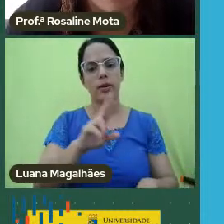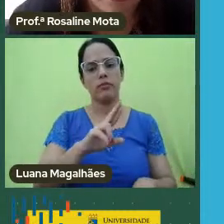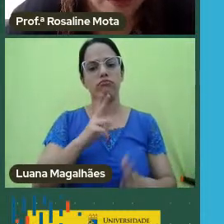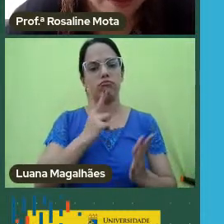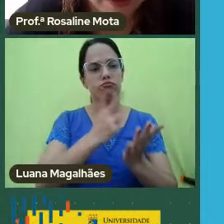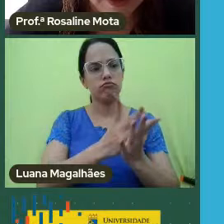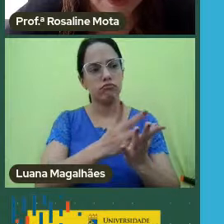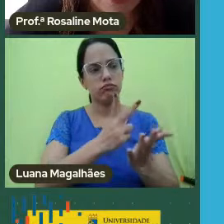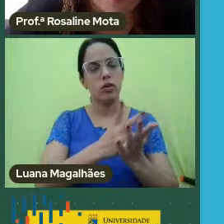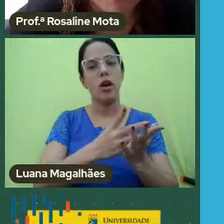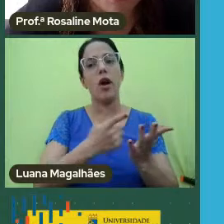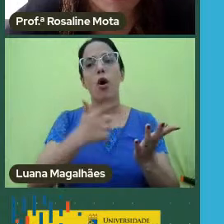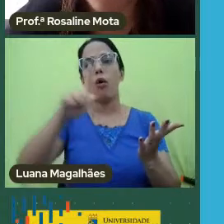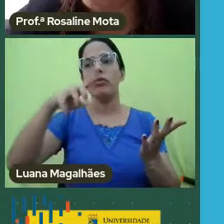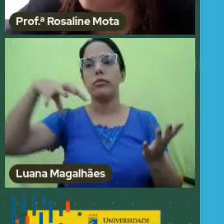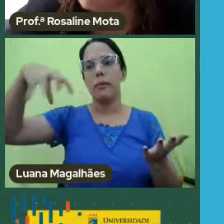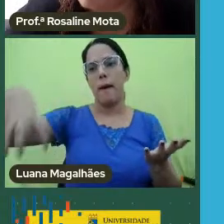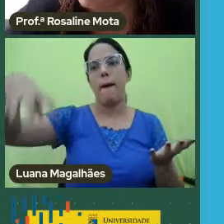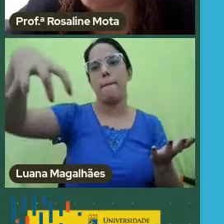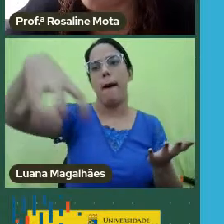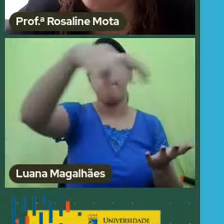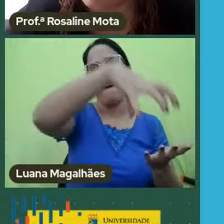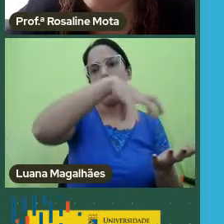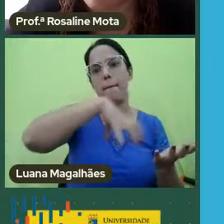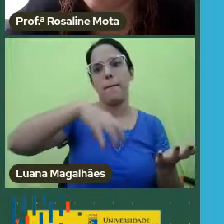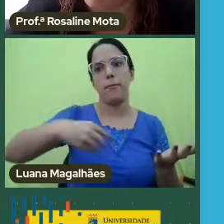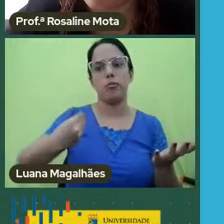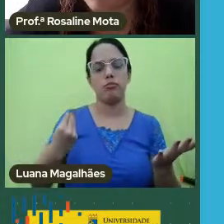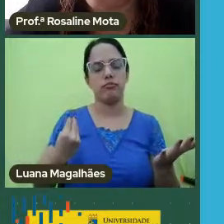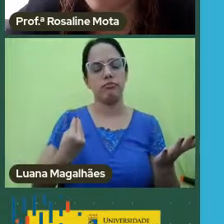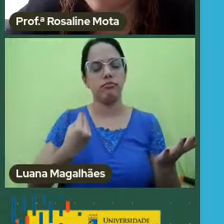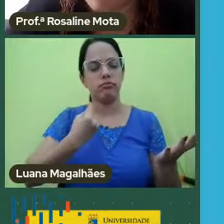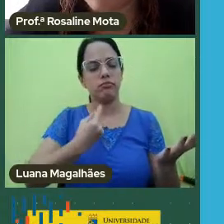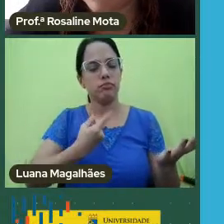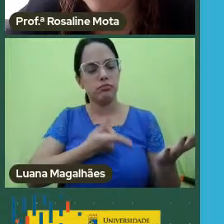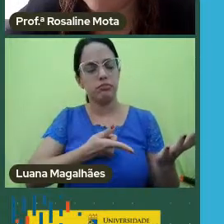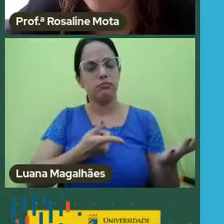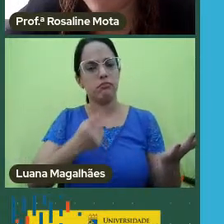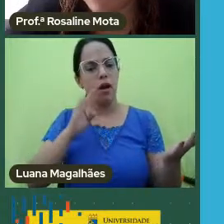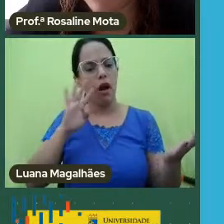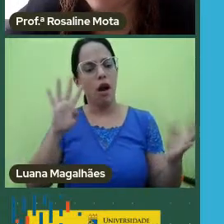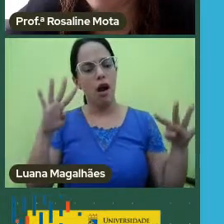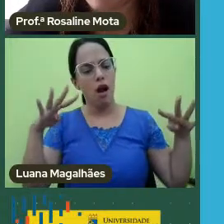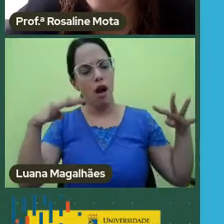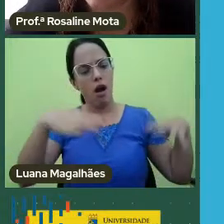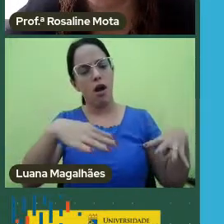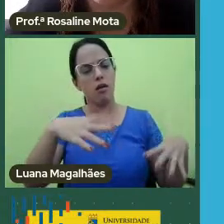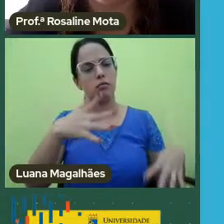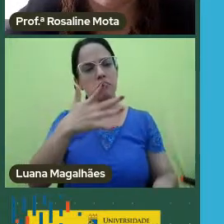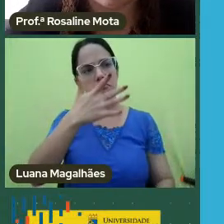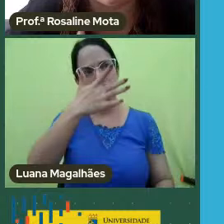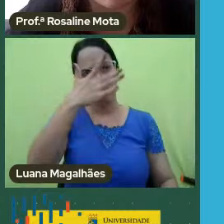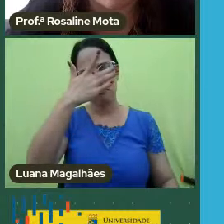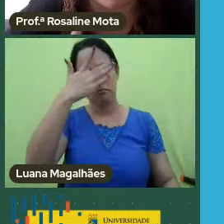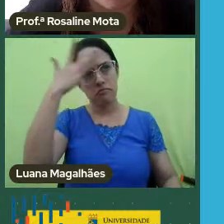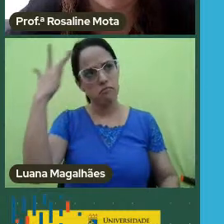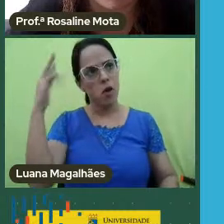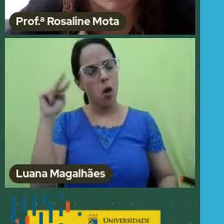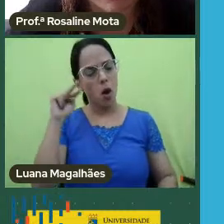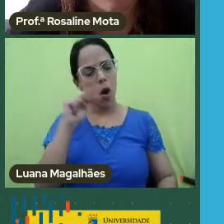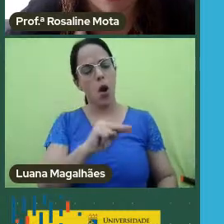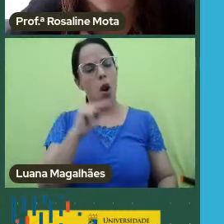demais setores do hospital? Isso é uma coisa que tem chamado muita atenção e que começou a